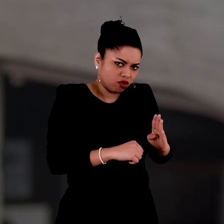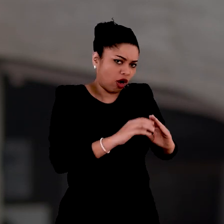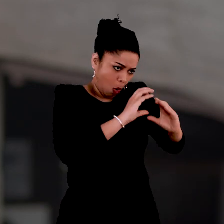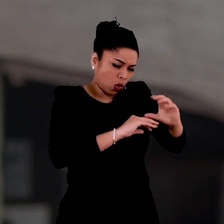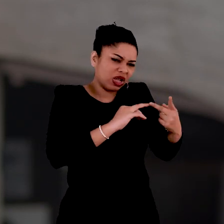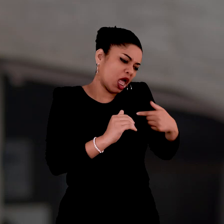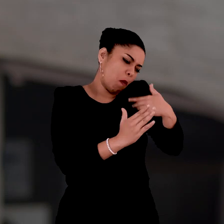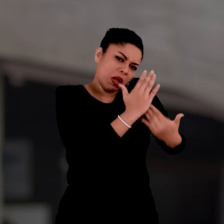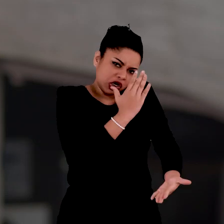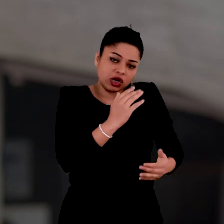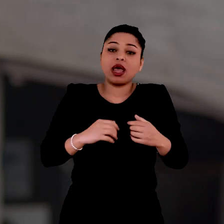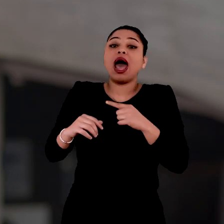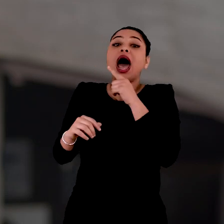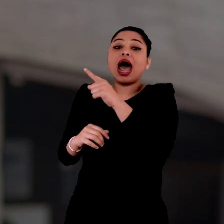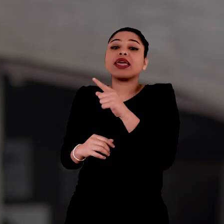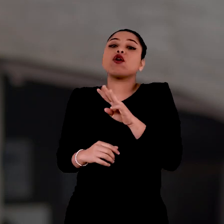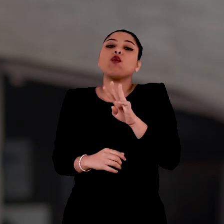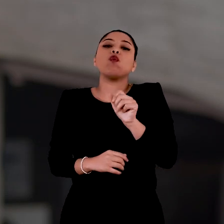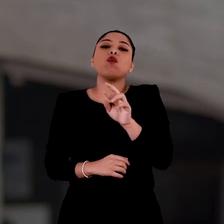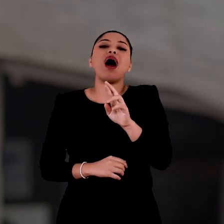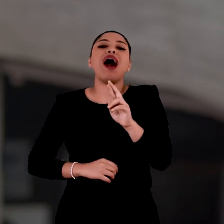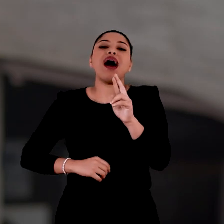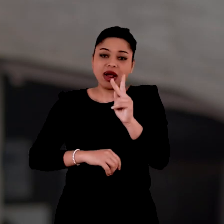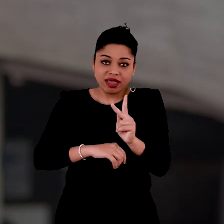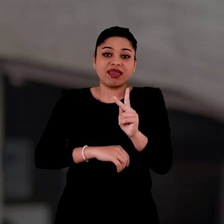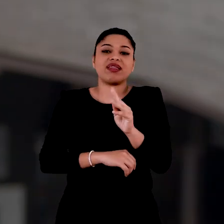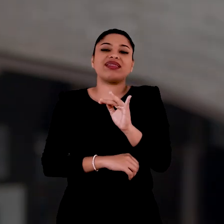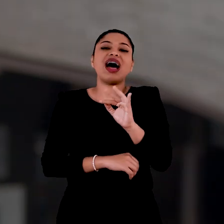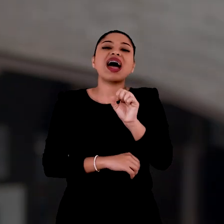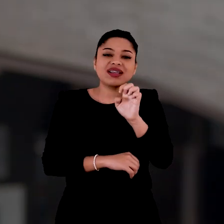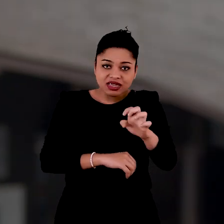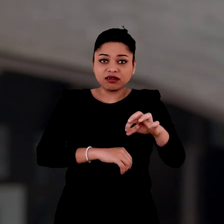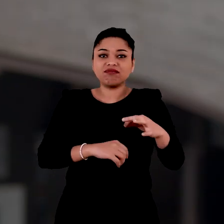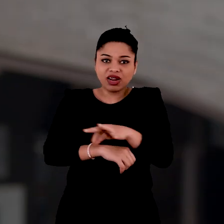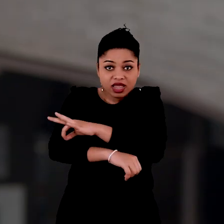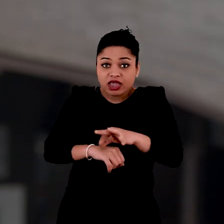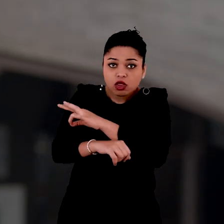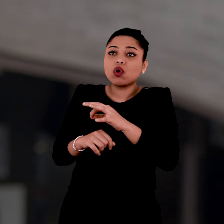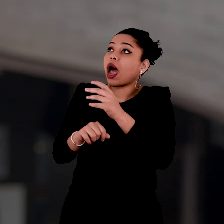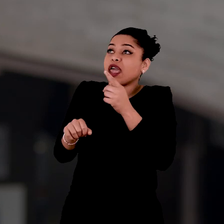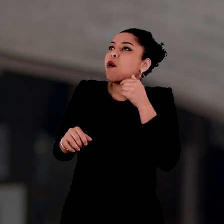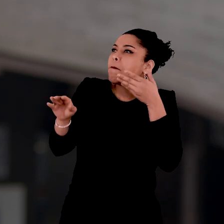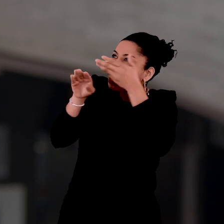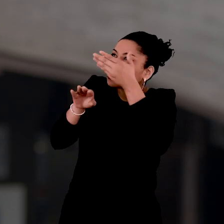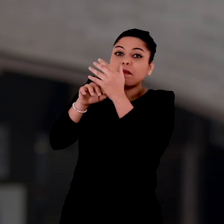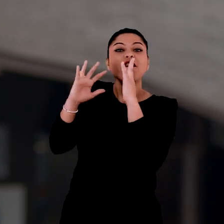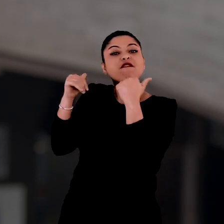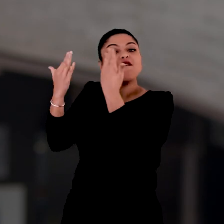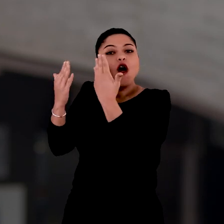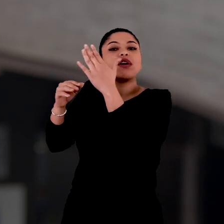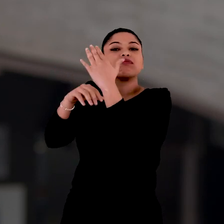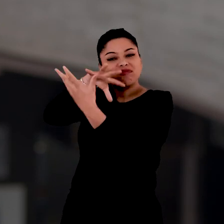ganhar no Brasil, vou procurar um outro prêmio para me inscrever. E aí pesquisei aqui o Instituto e calhou de